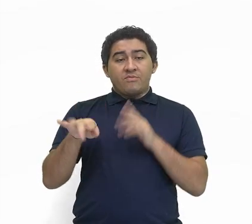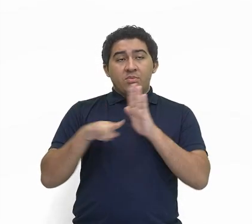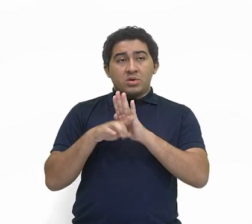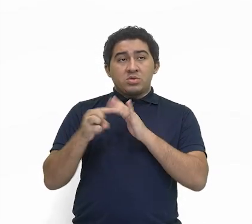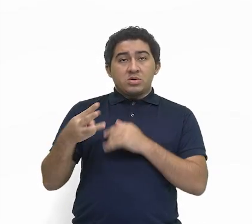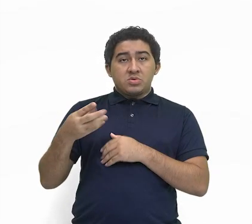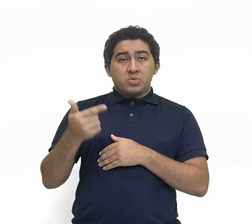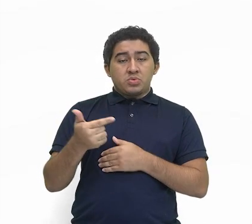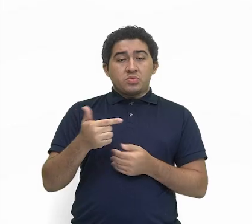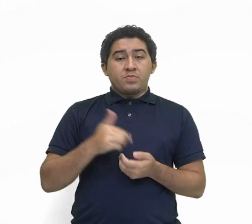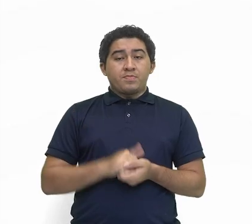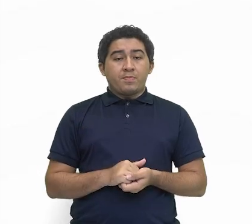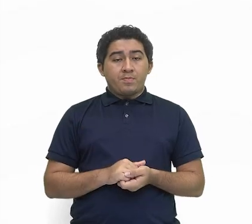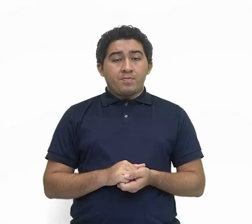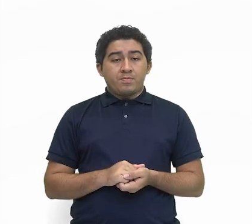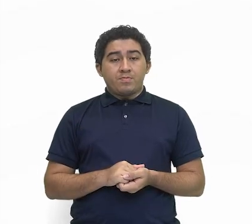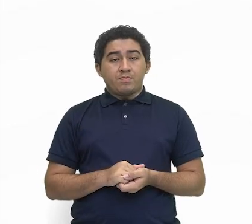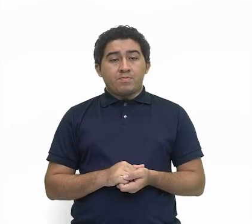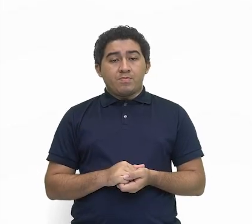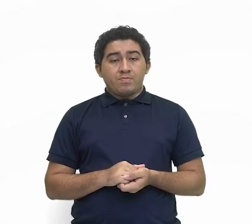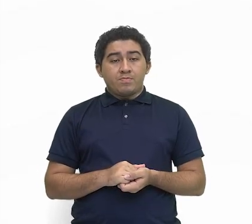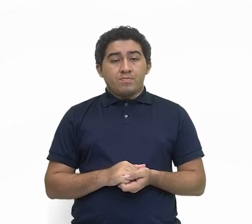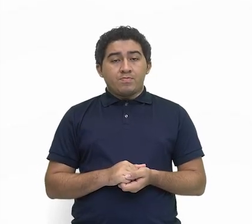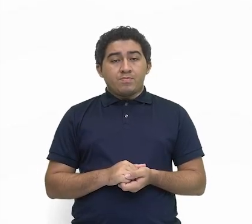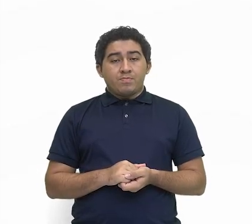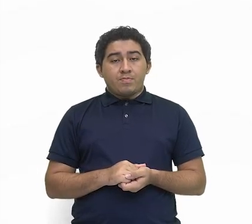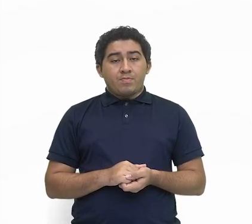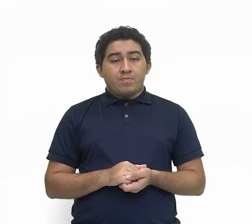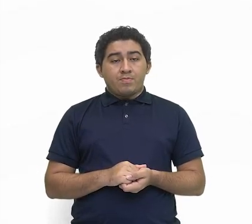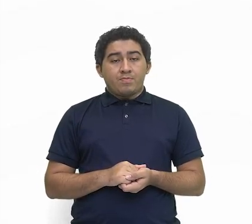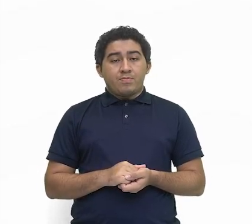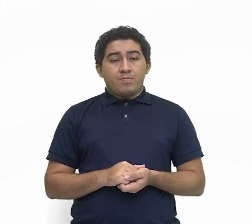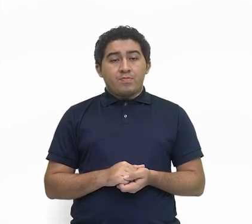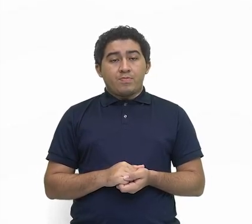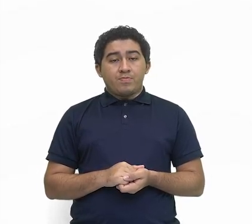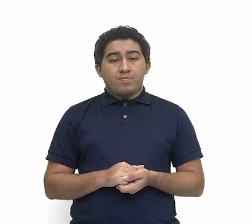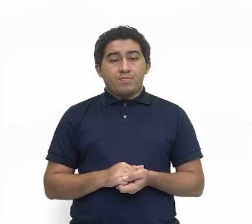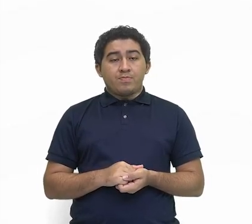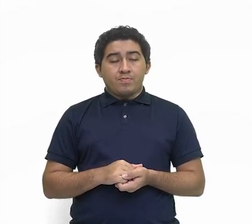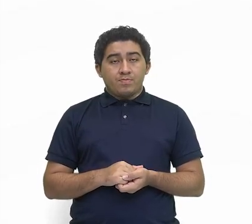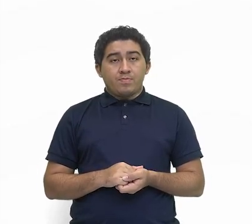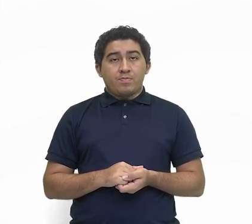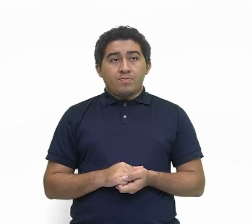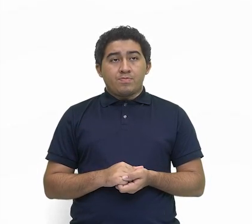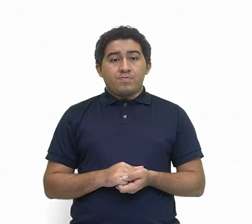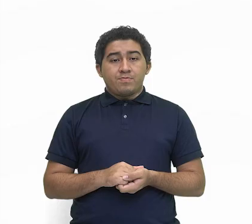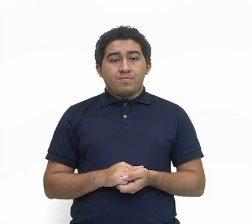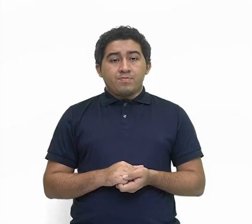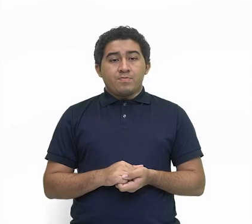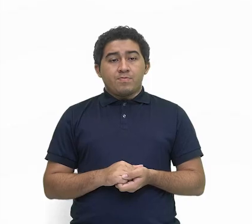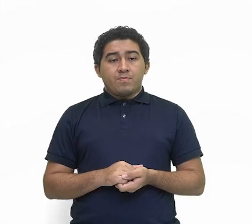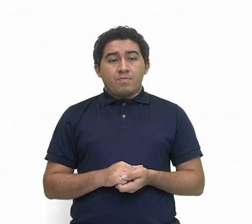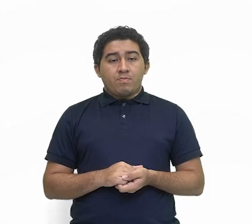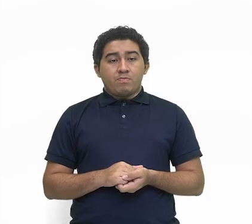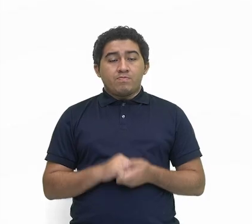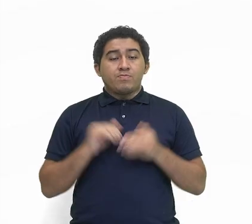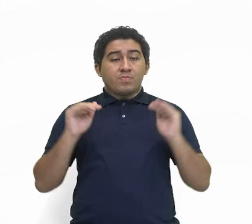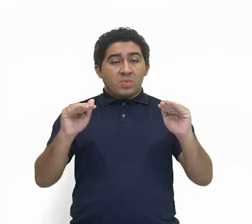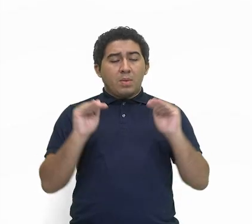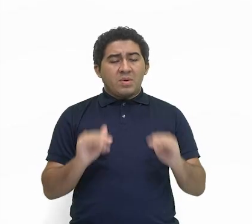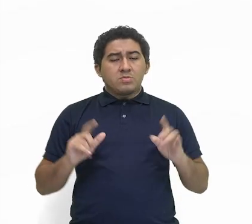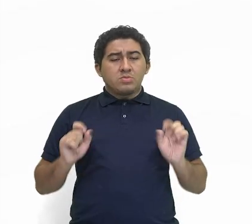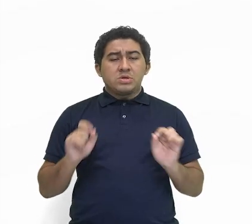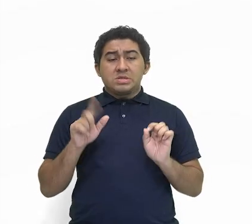menos 32. Tá certo? É o que está aqui, ó. 6 vezes 9 igual a Tf menos 32. E aí, o que vai